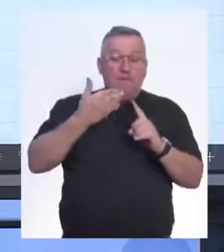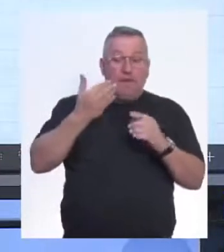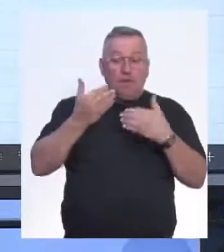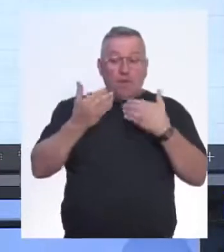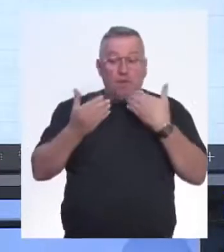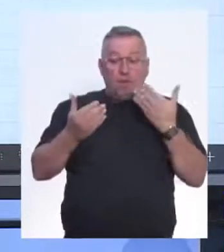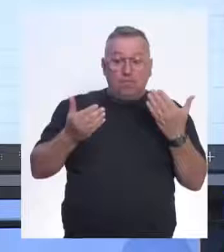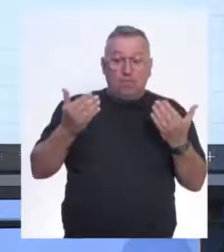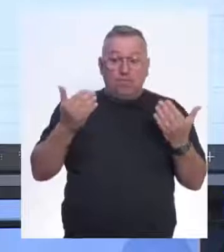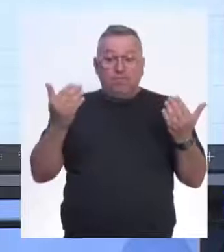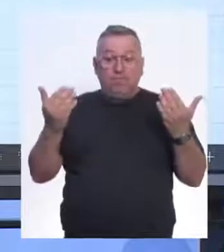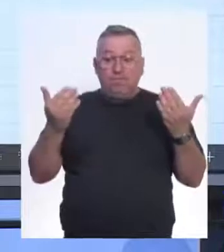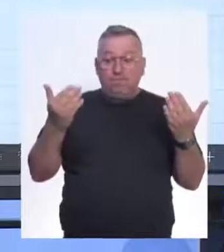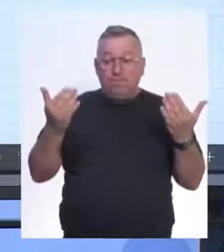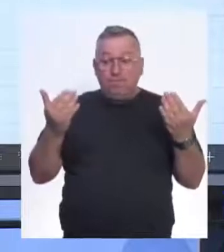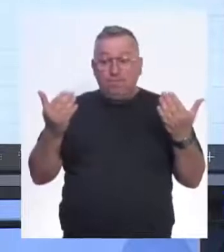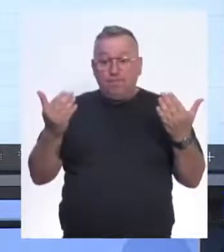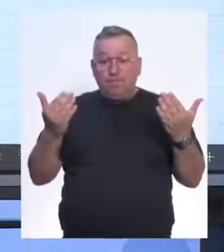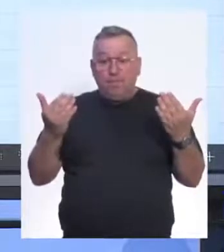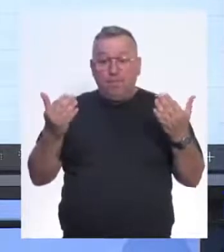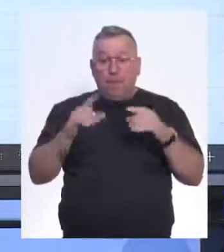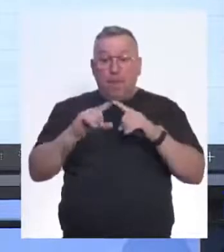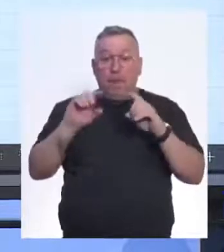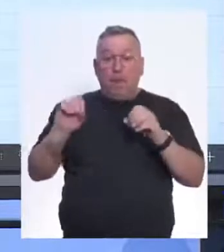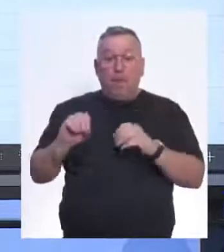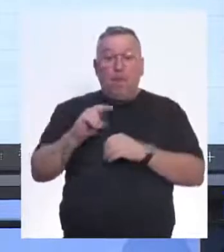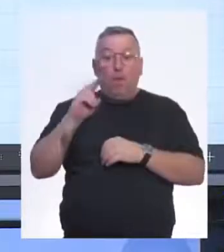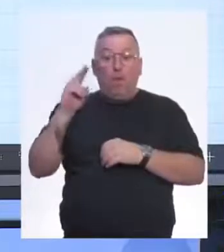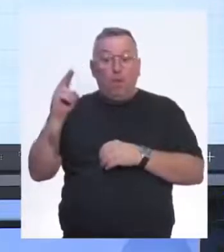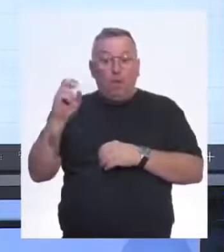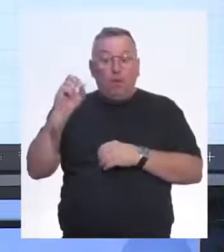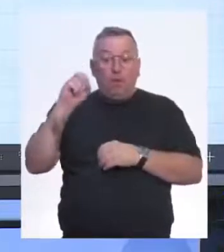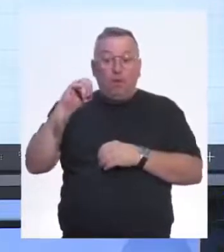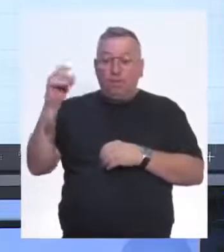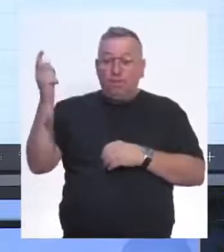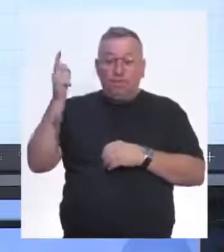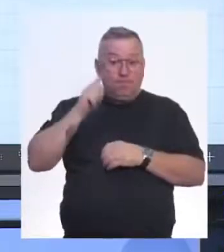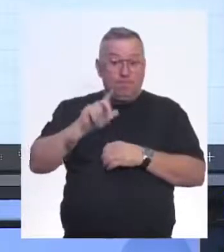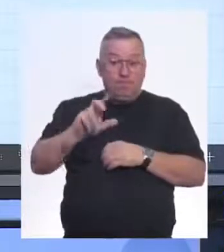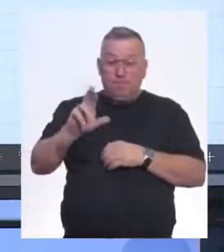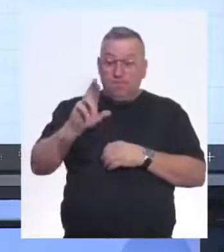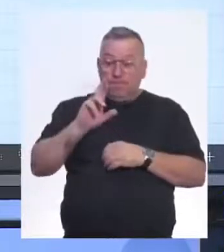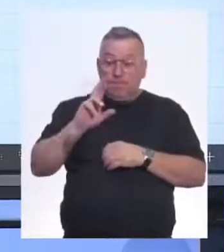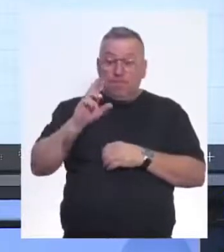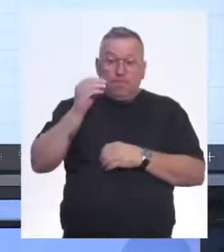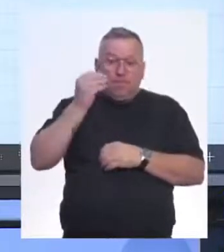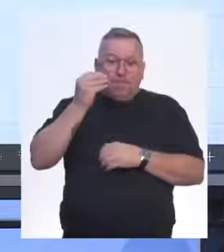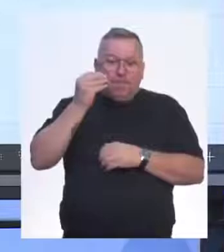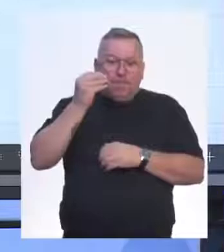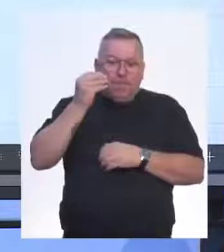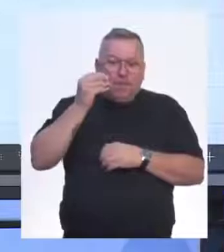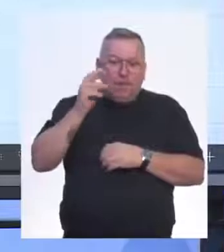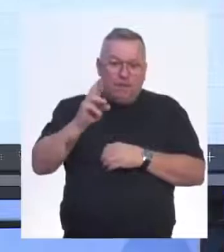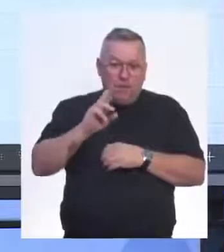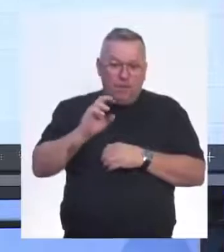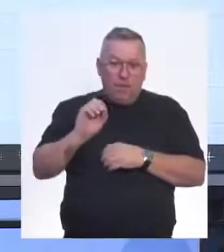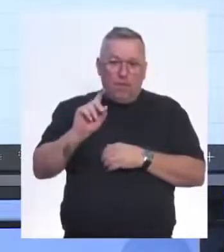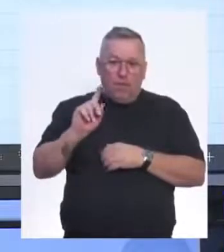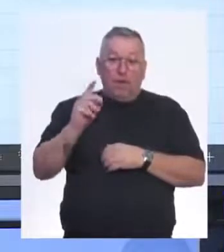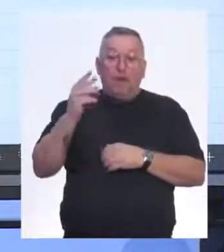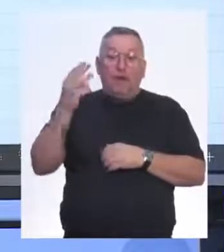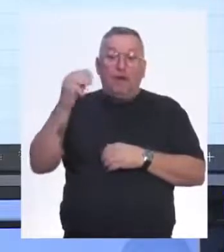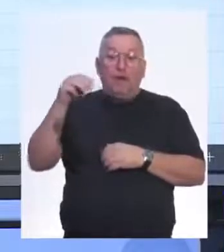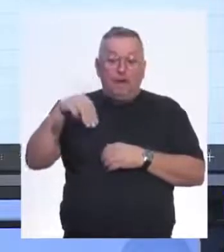se talvez a minha possa ser mais fácil, ou se vocês não conseguiram chegar na resposta, tentem identificar o que vocês erraram, beleza?